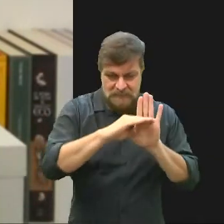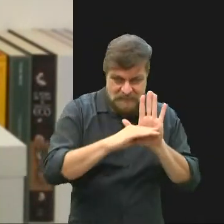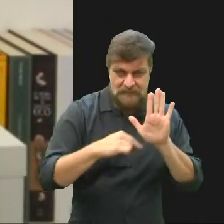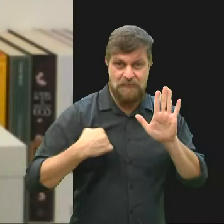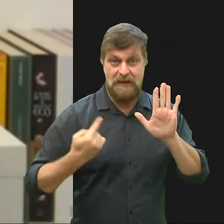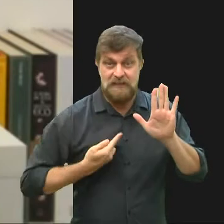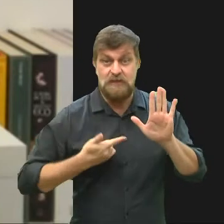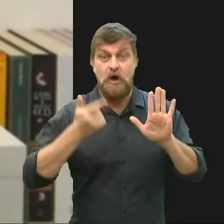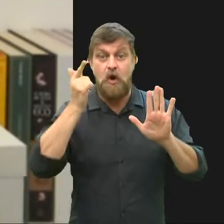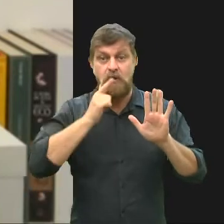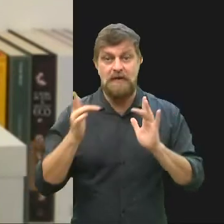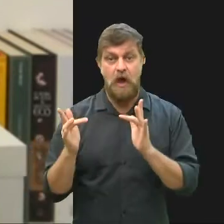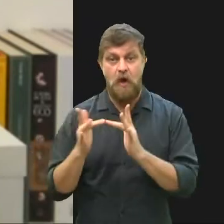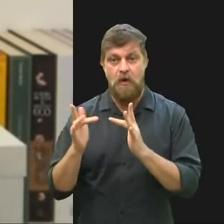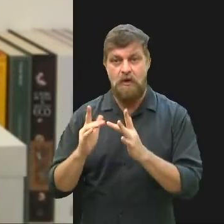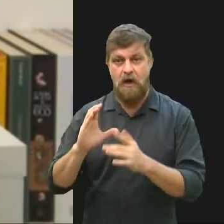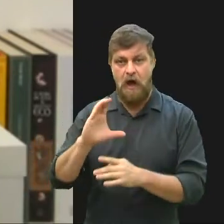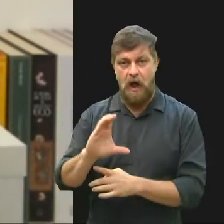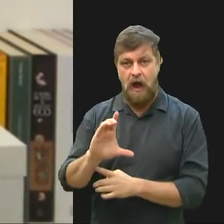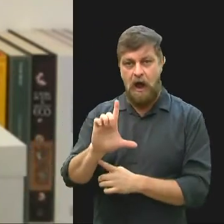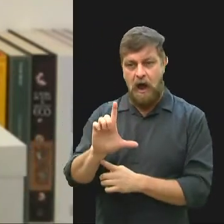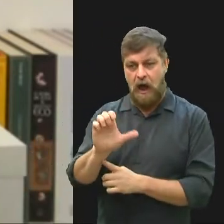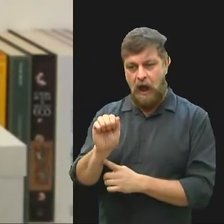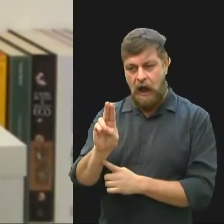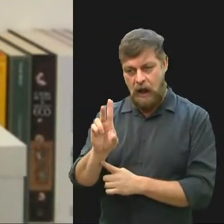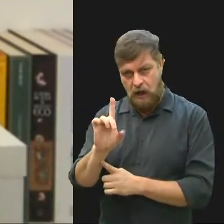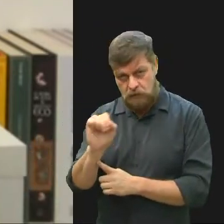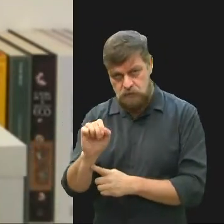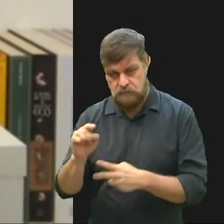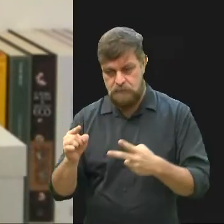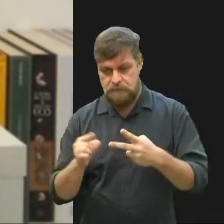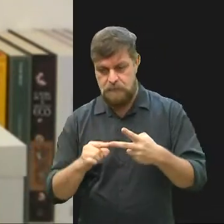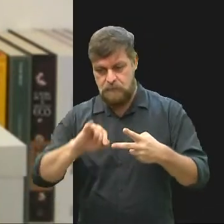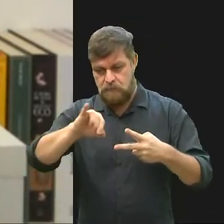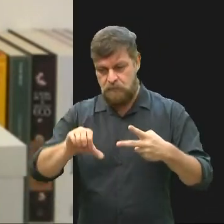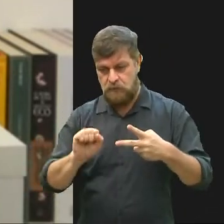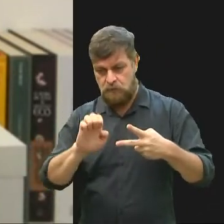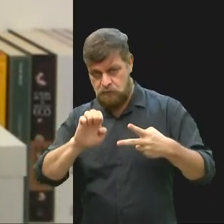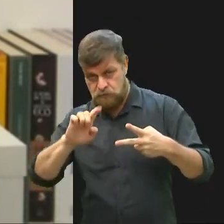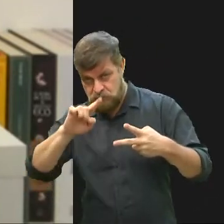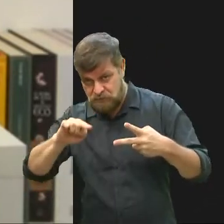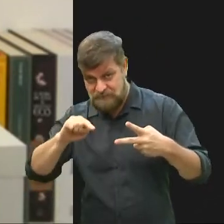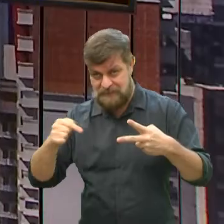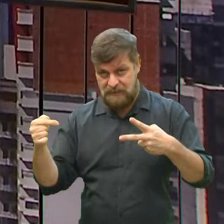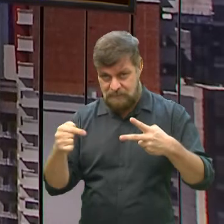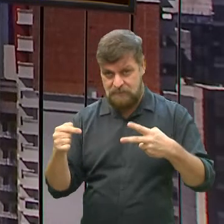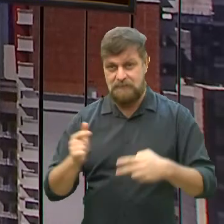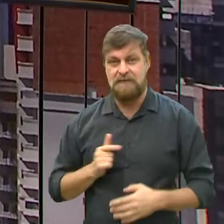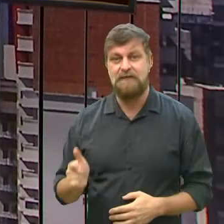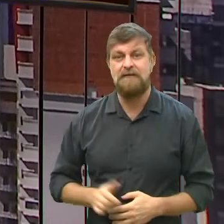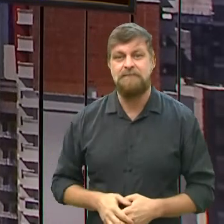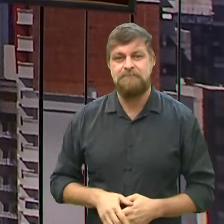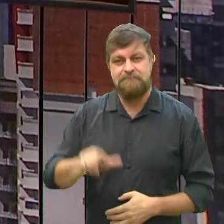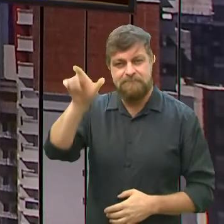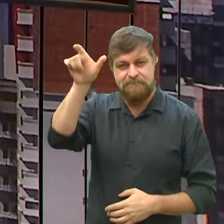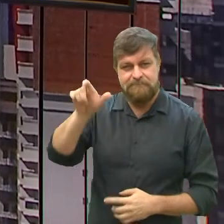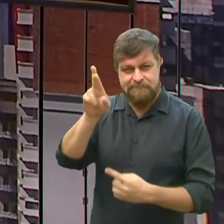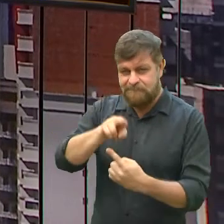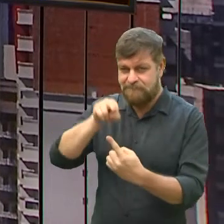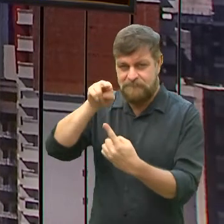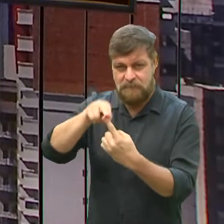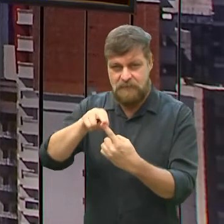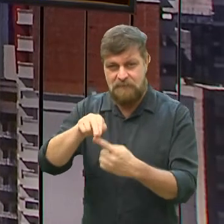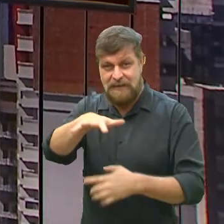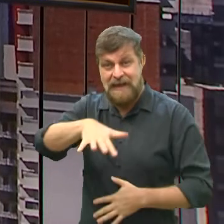gente tem contato com o Cláudio Bustinelli e também com o José Mauro Magalhães, que ambos são